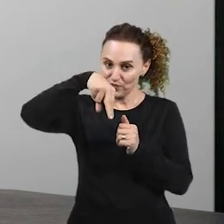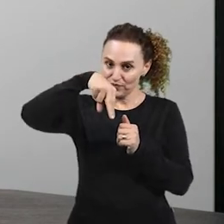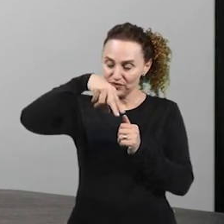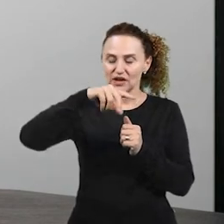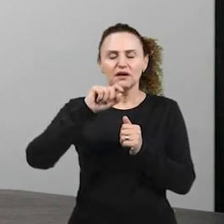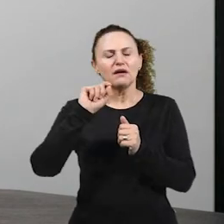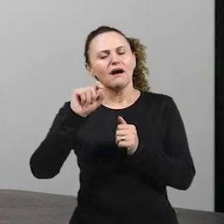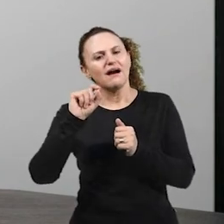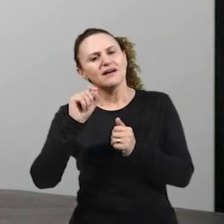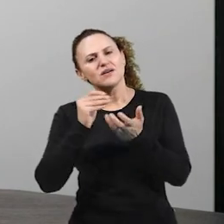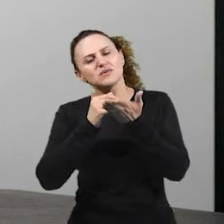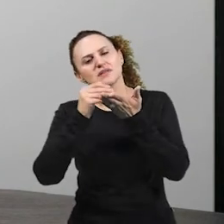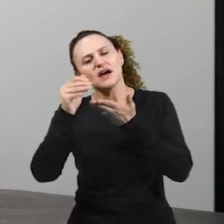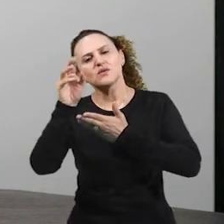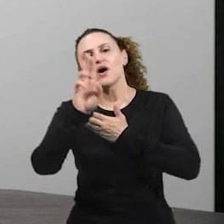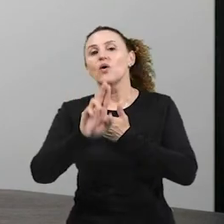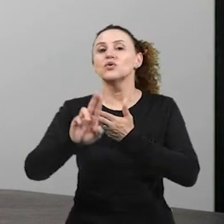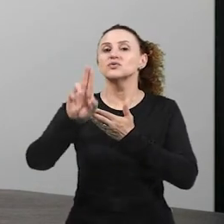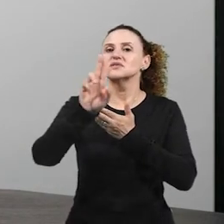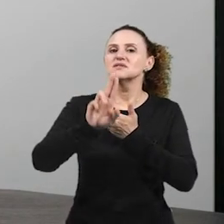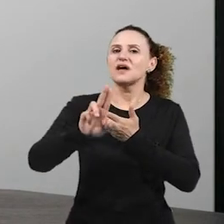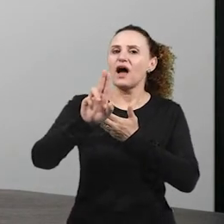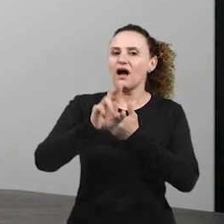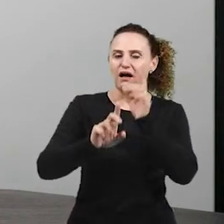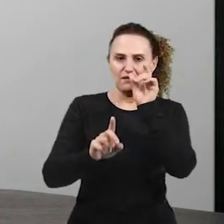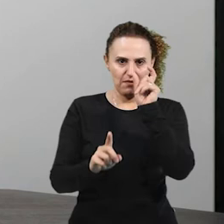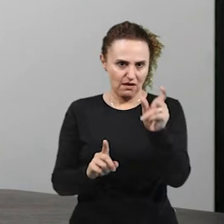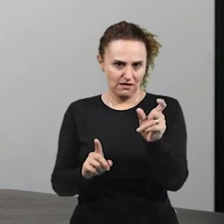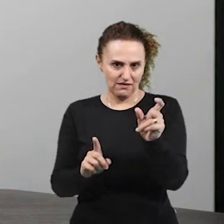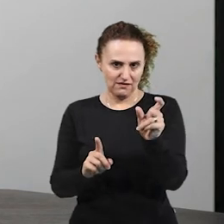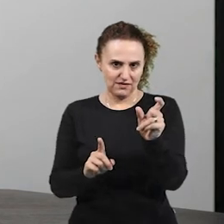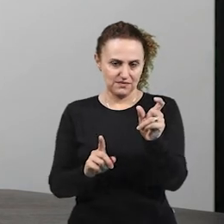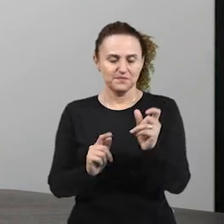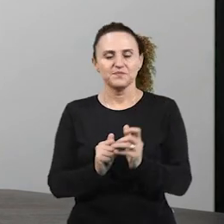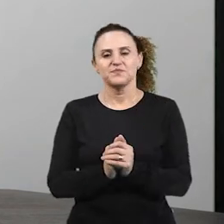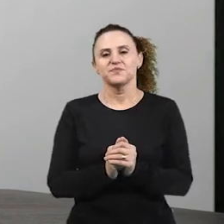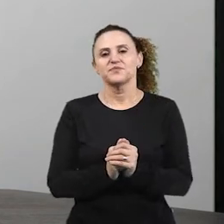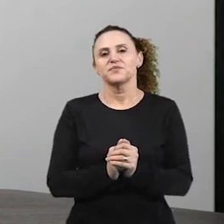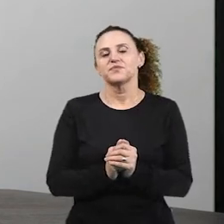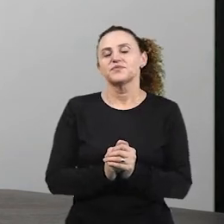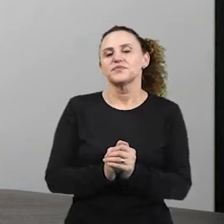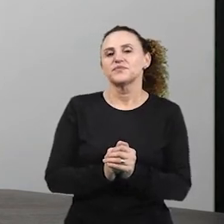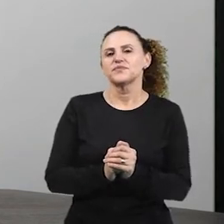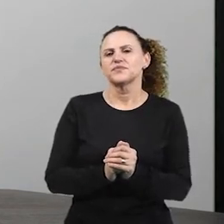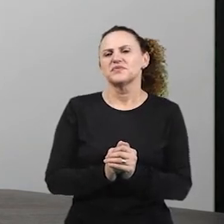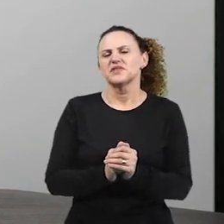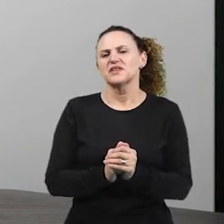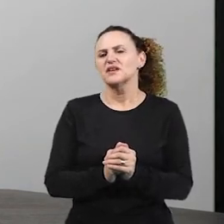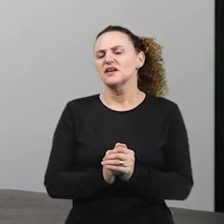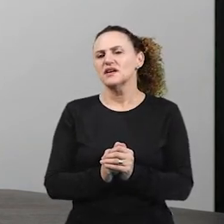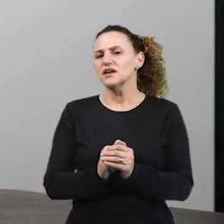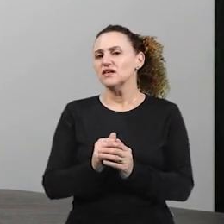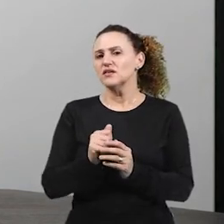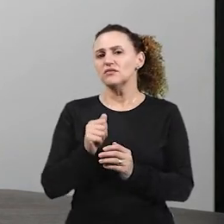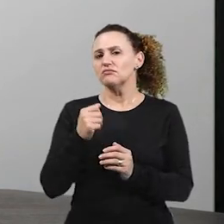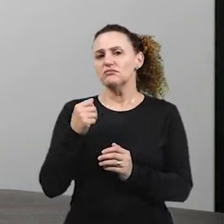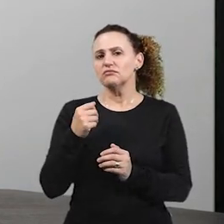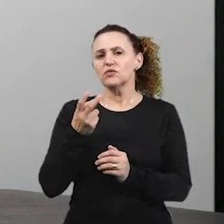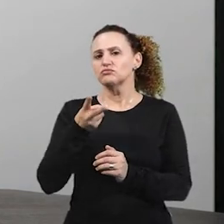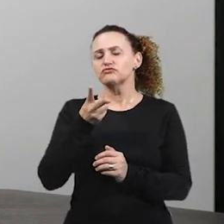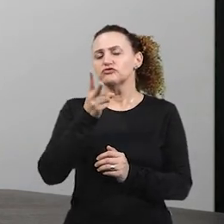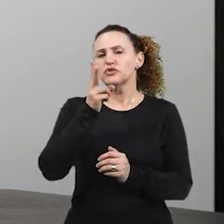eles começaram a usar o homem com um o e foram